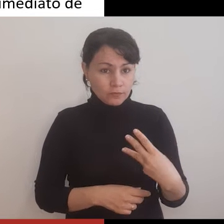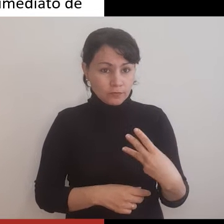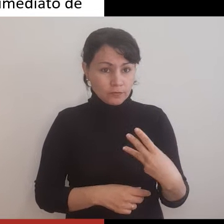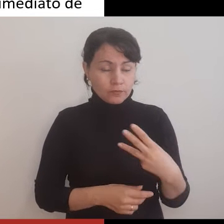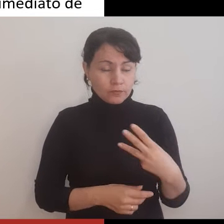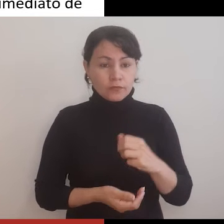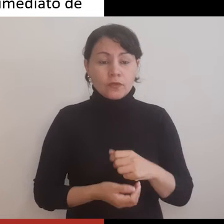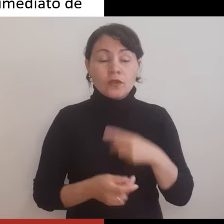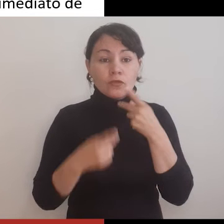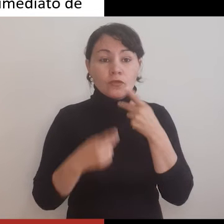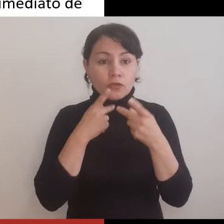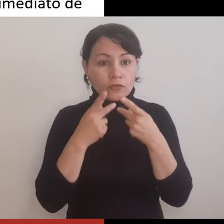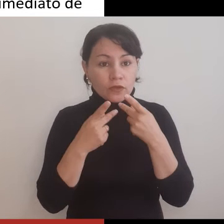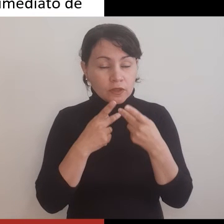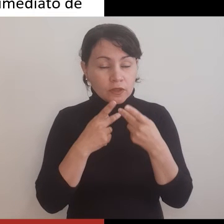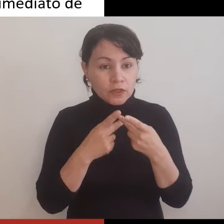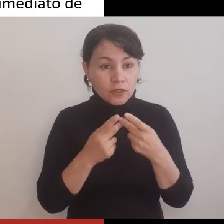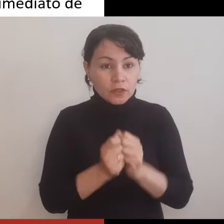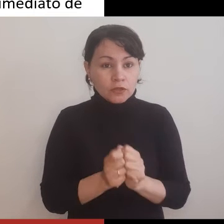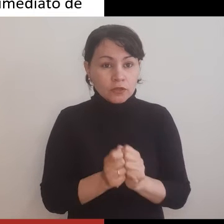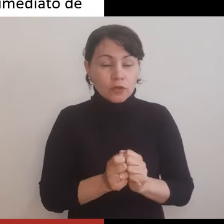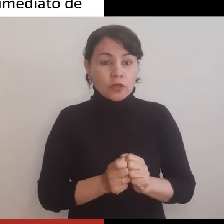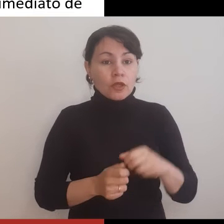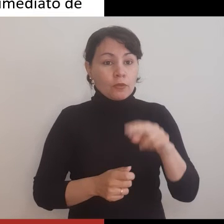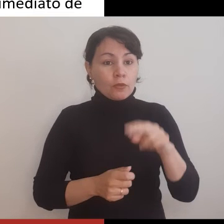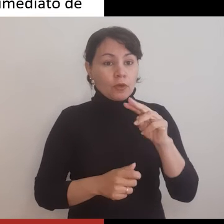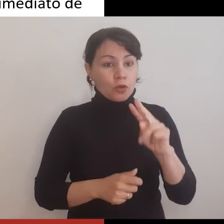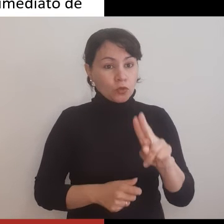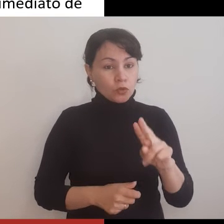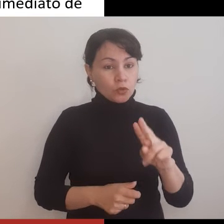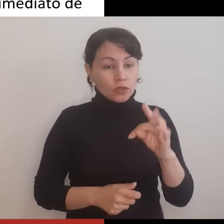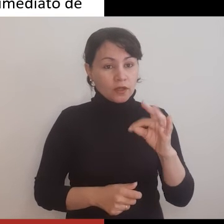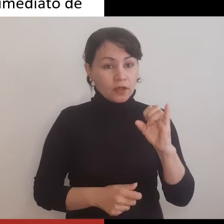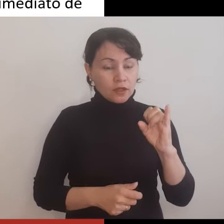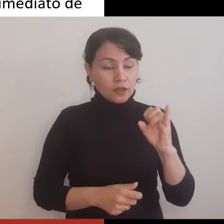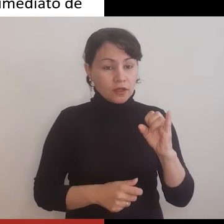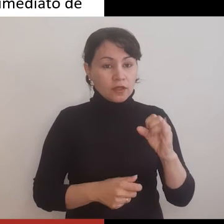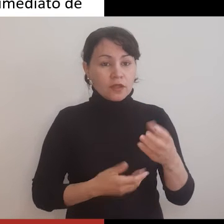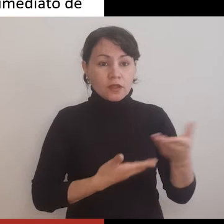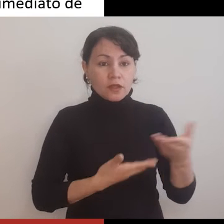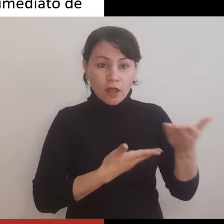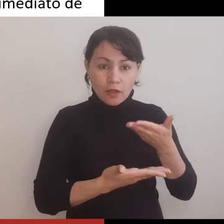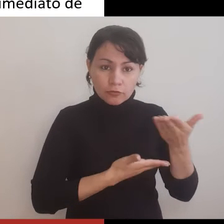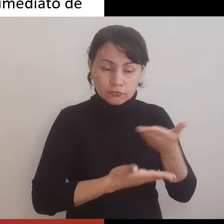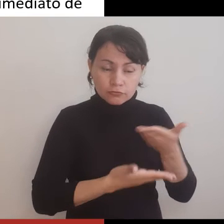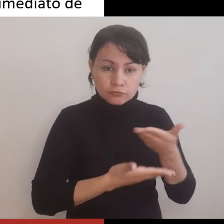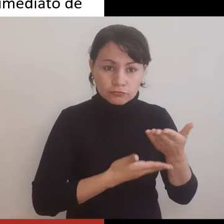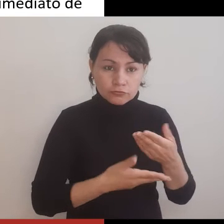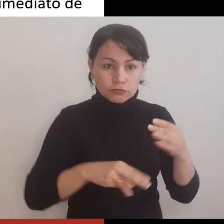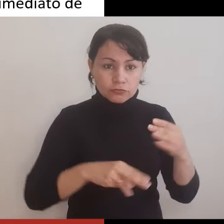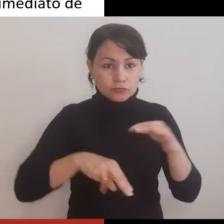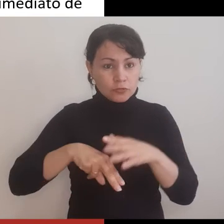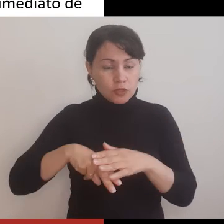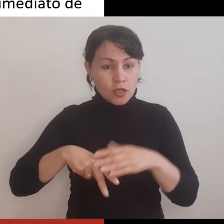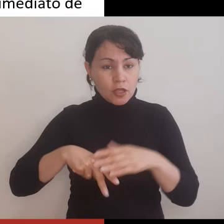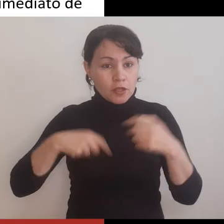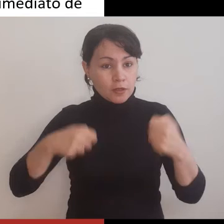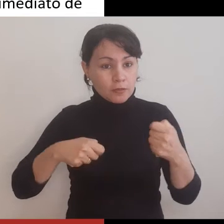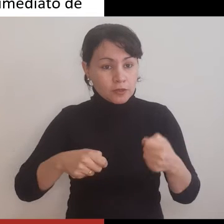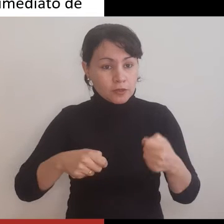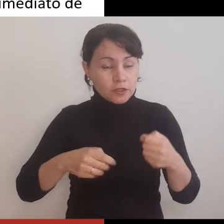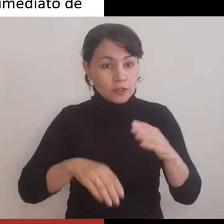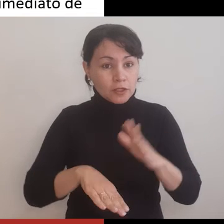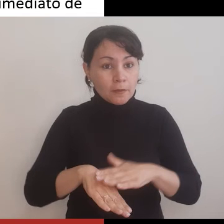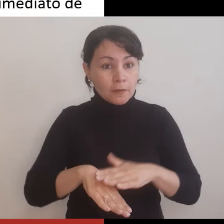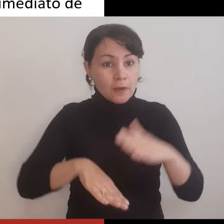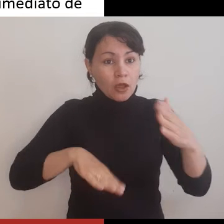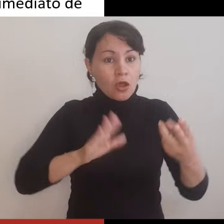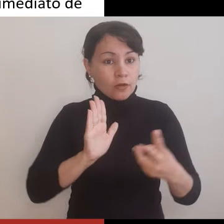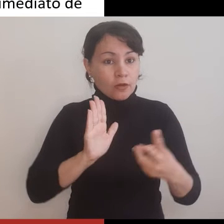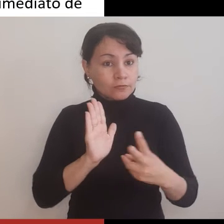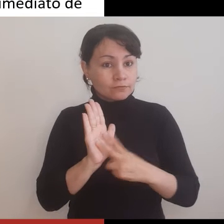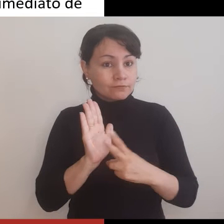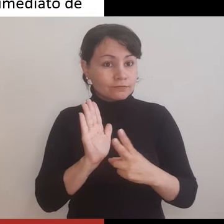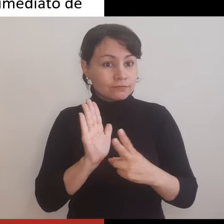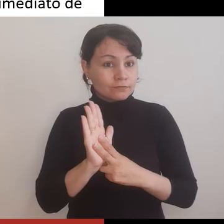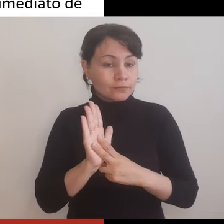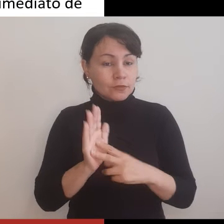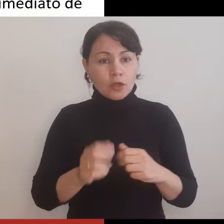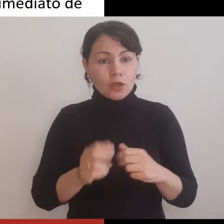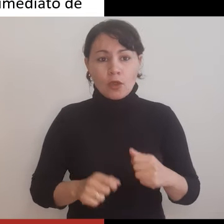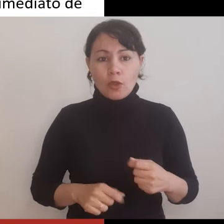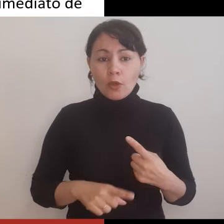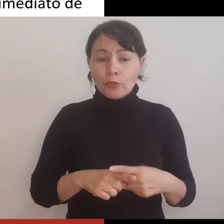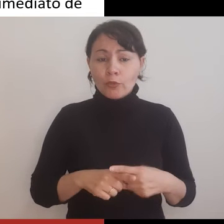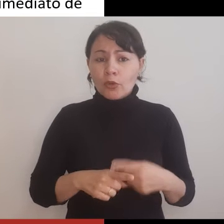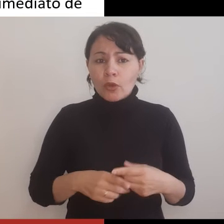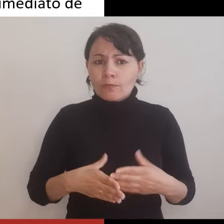estou querendo dizer que é uma UTI que atende pacientes que necessitam de nível de atenção muito alto. Por que nível de